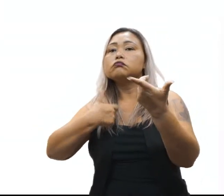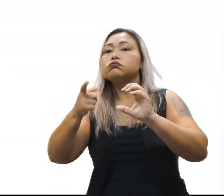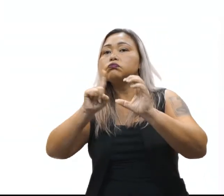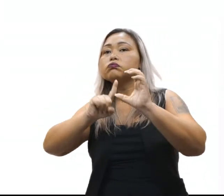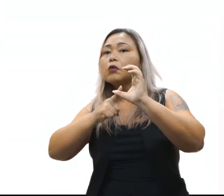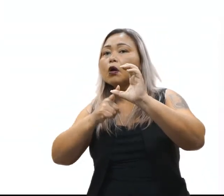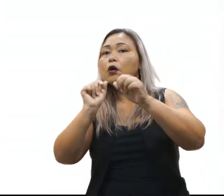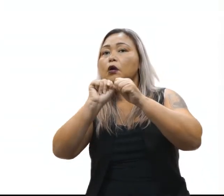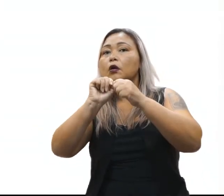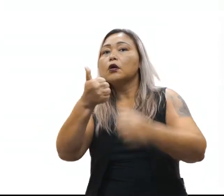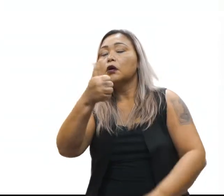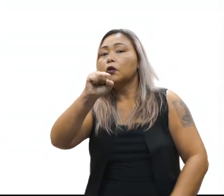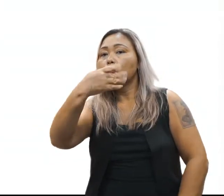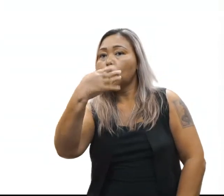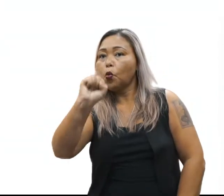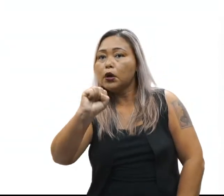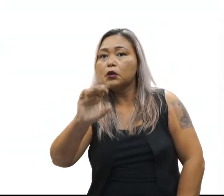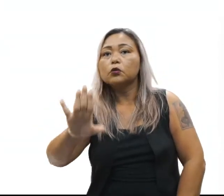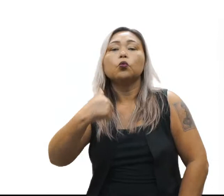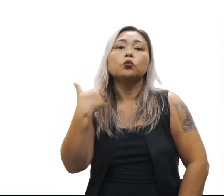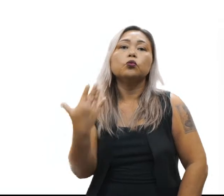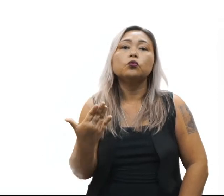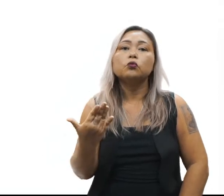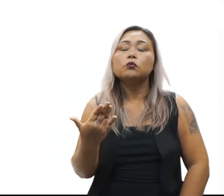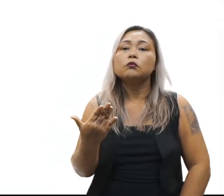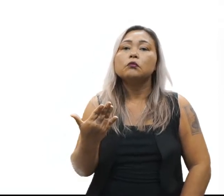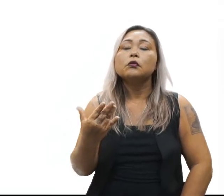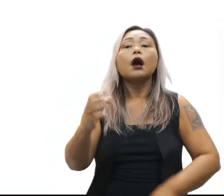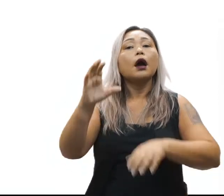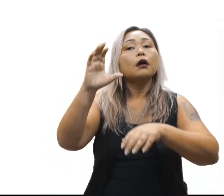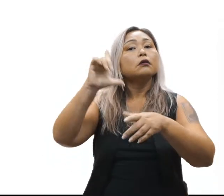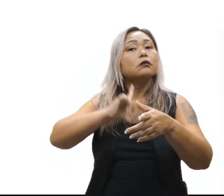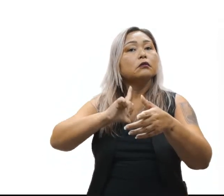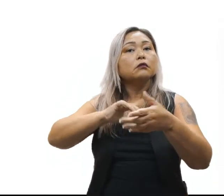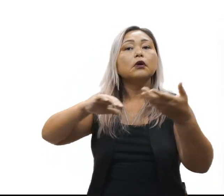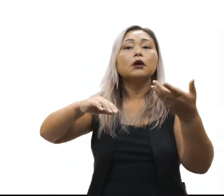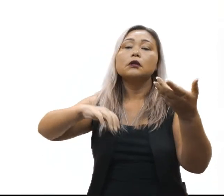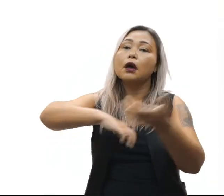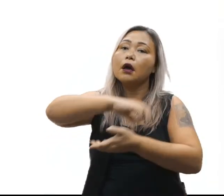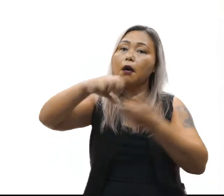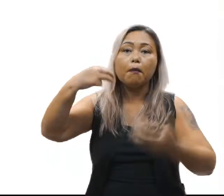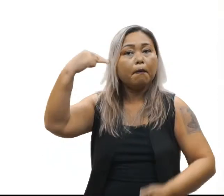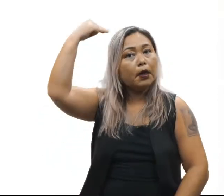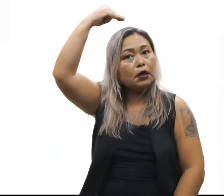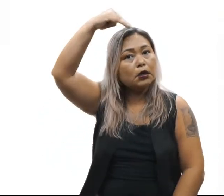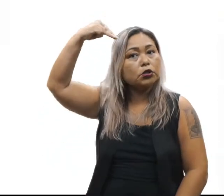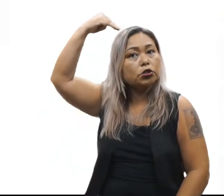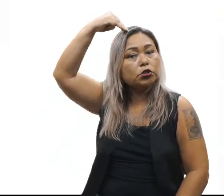em 1848. Nós tivemos a Revolução Mexicana, em